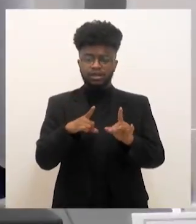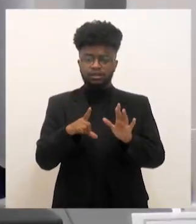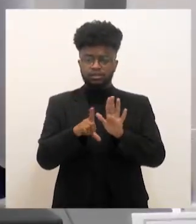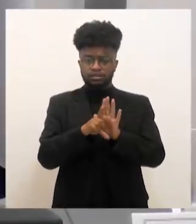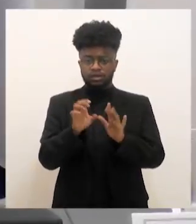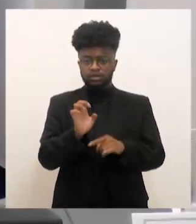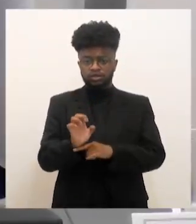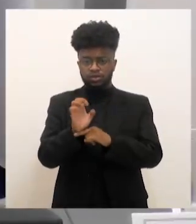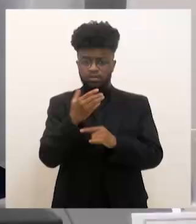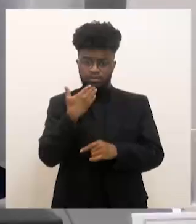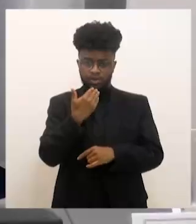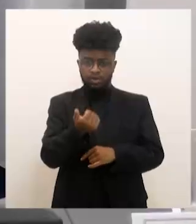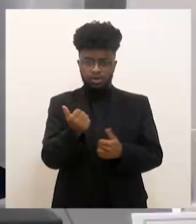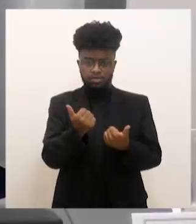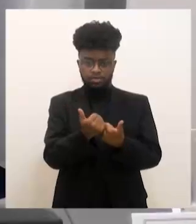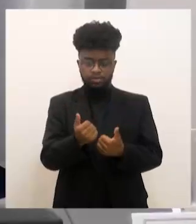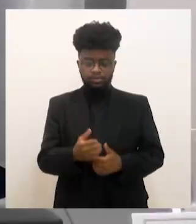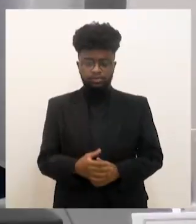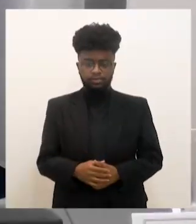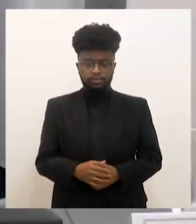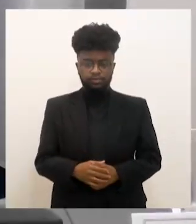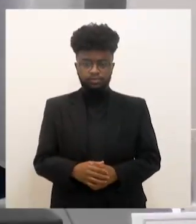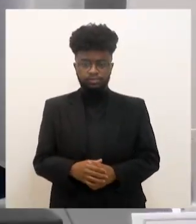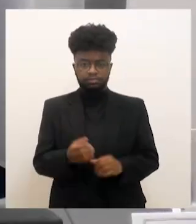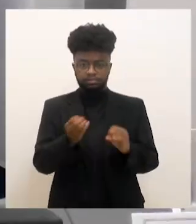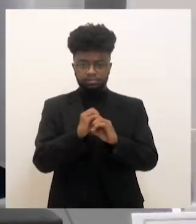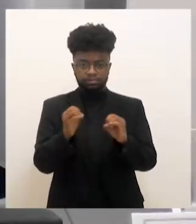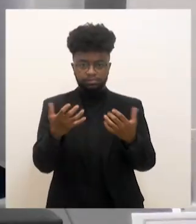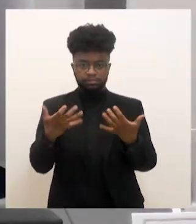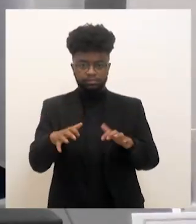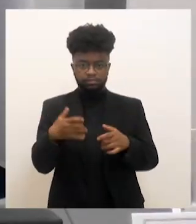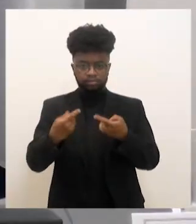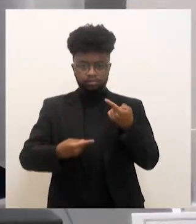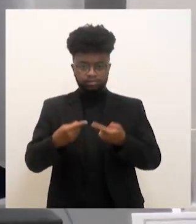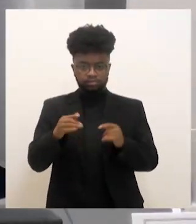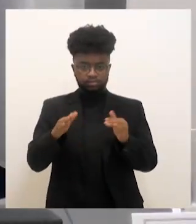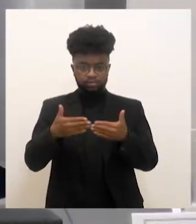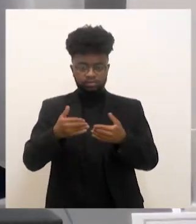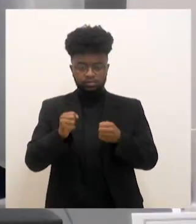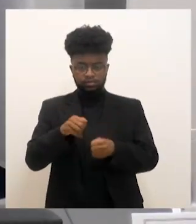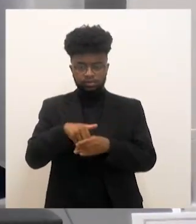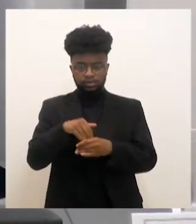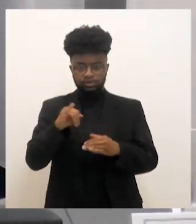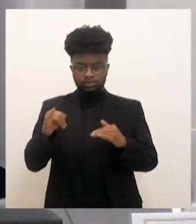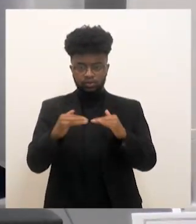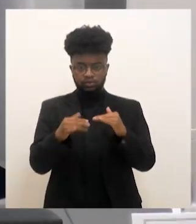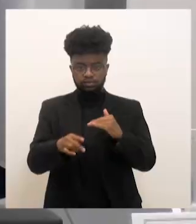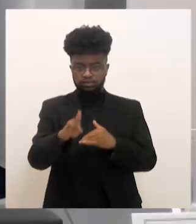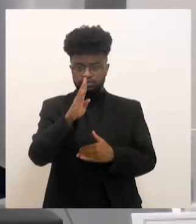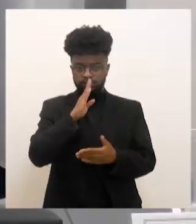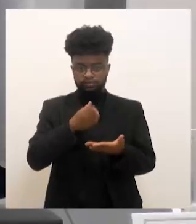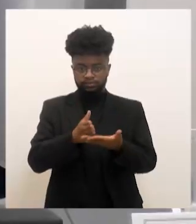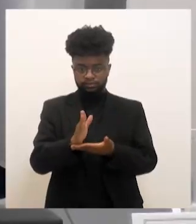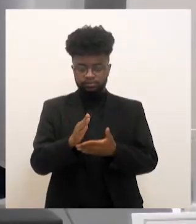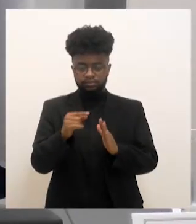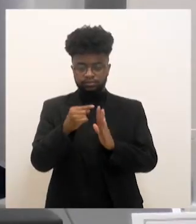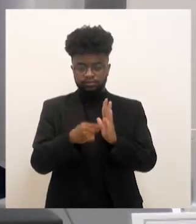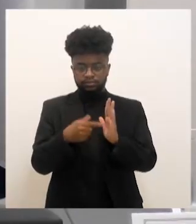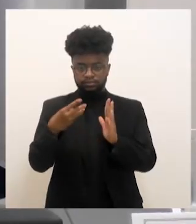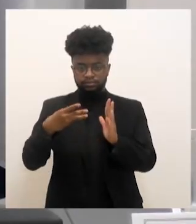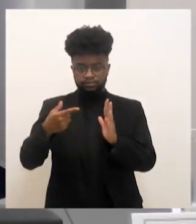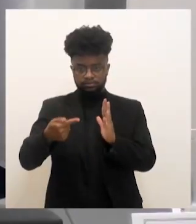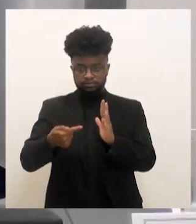defesa do consumidor, fortalece. Não havendo quem queira discutir, encerrada a discussão e votação, seus que aprovam permaneçam como estão. Aprovado. 37 da pauta, projeto